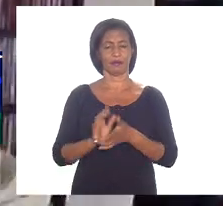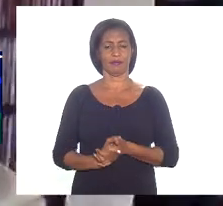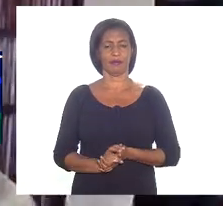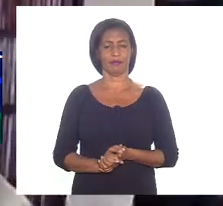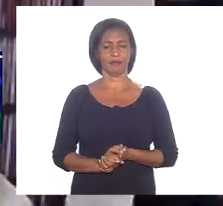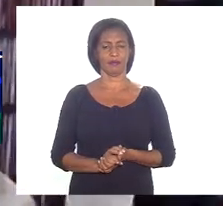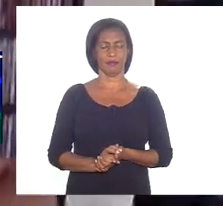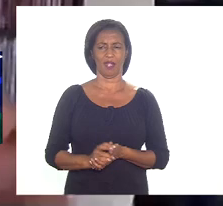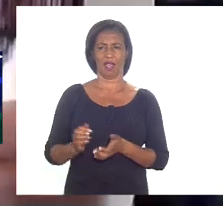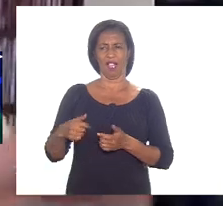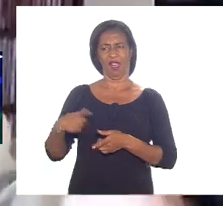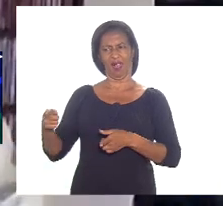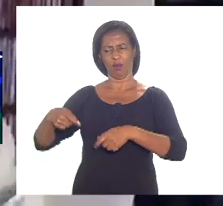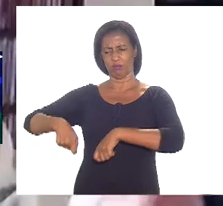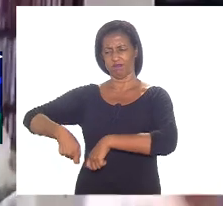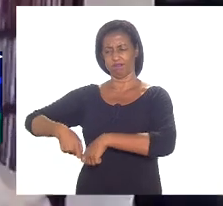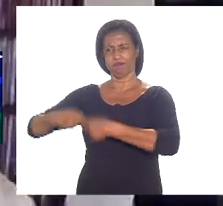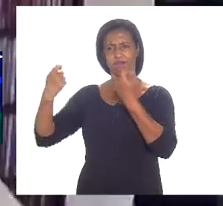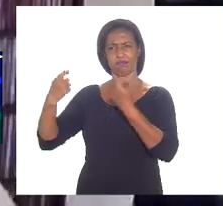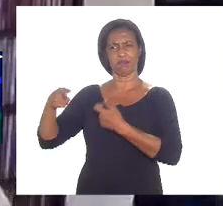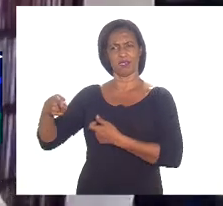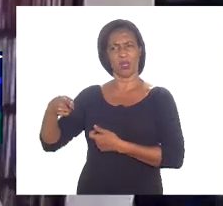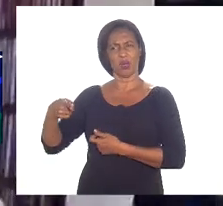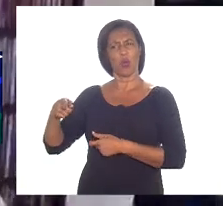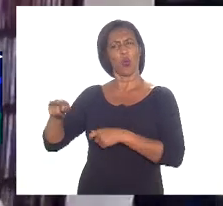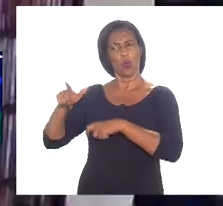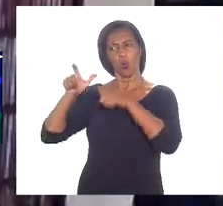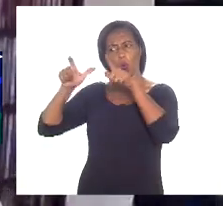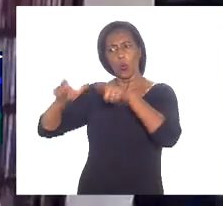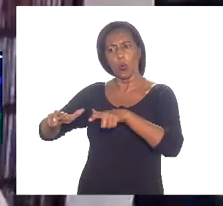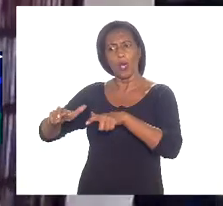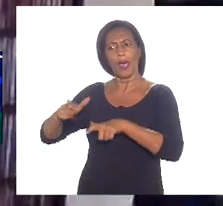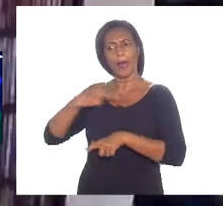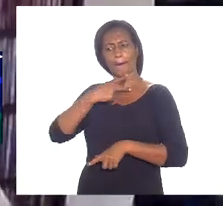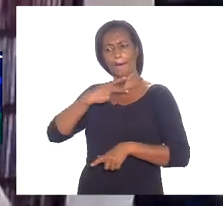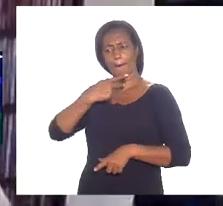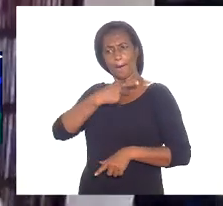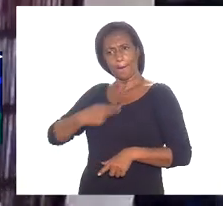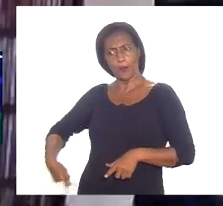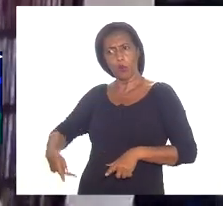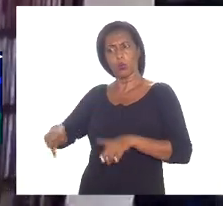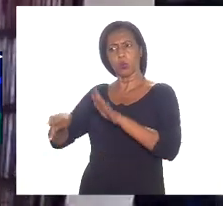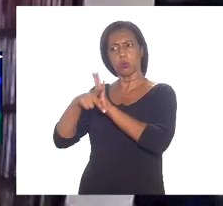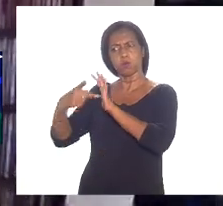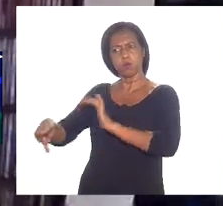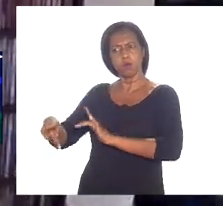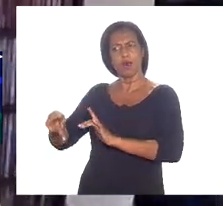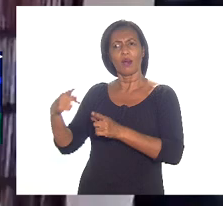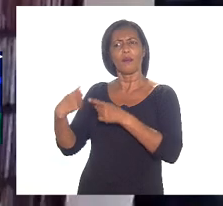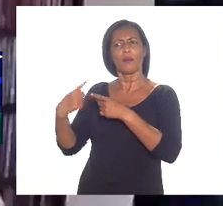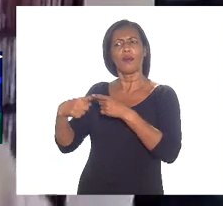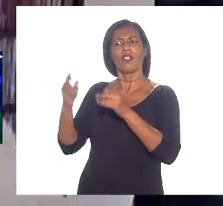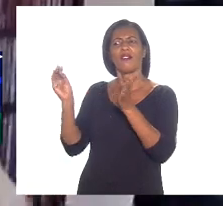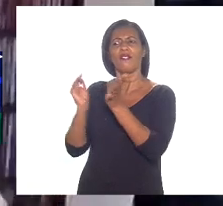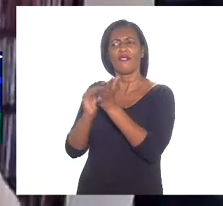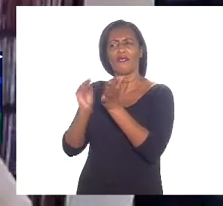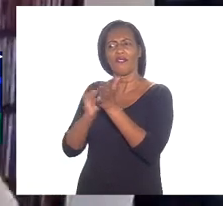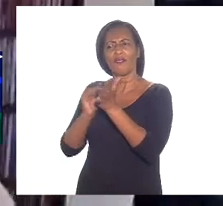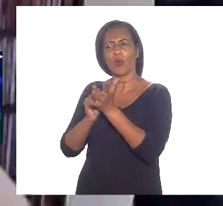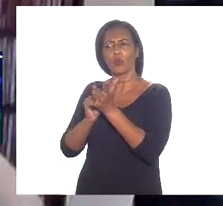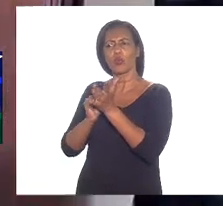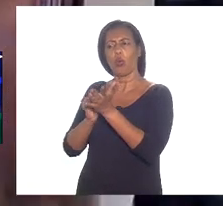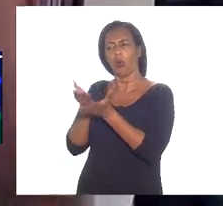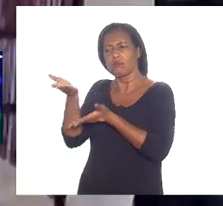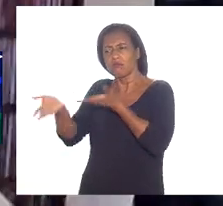e a degradação daquilo que é público é público por conta de uma ingerência e Face